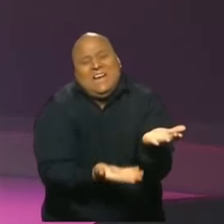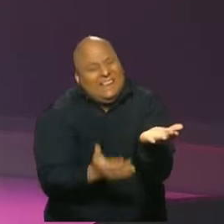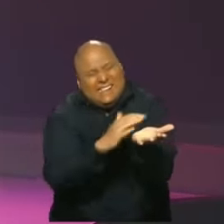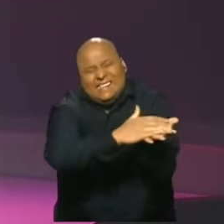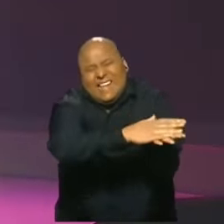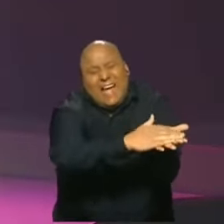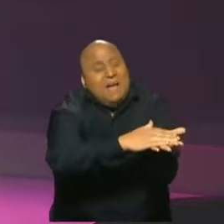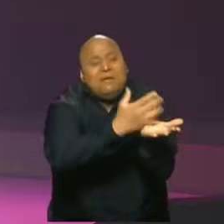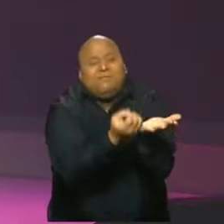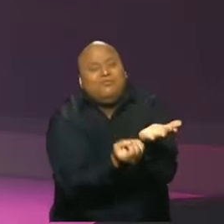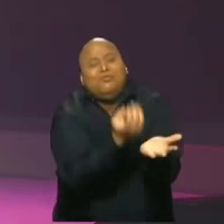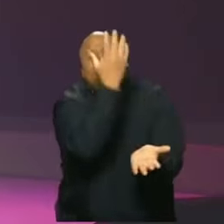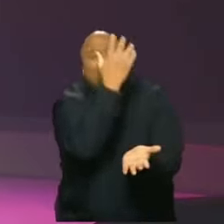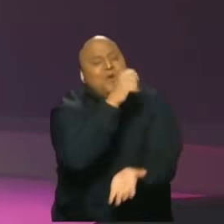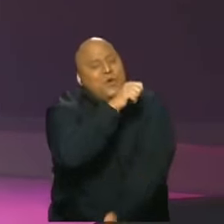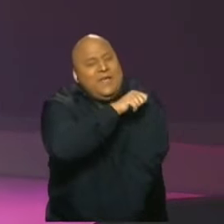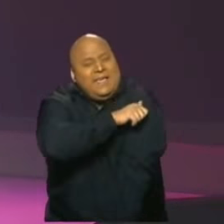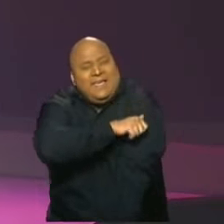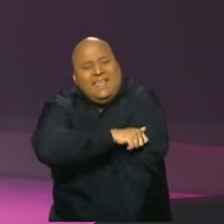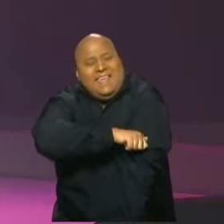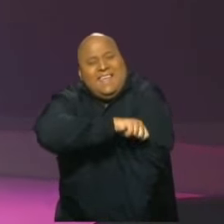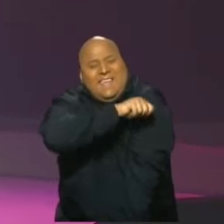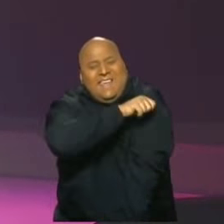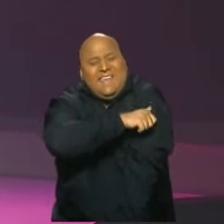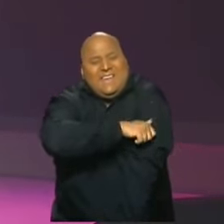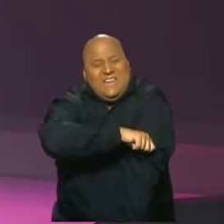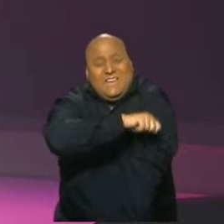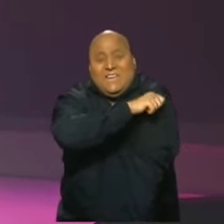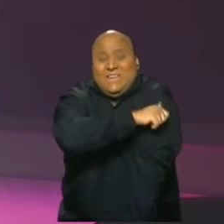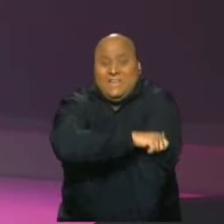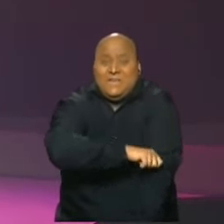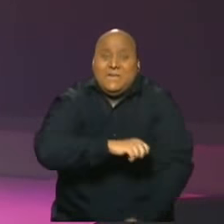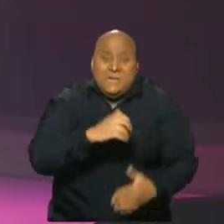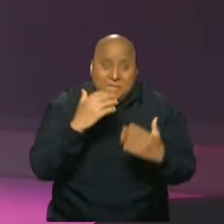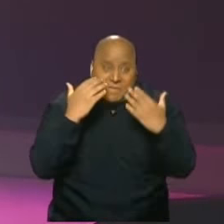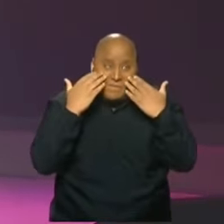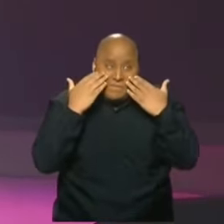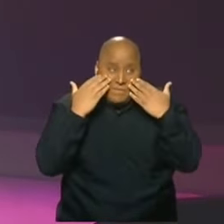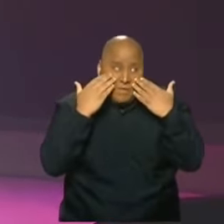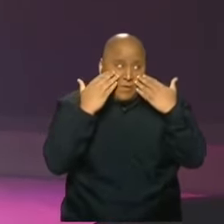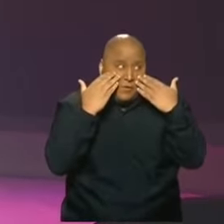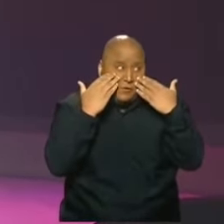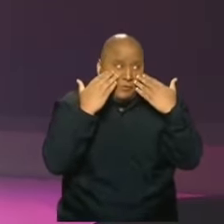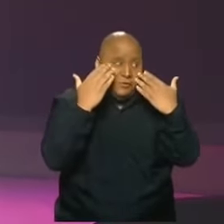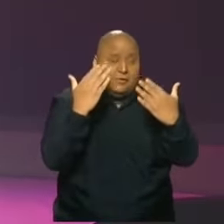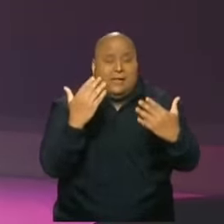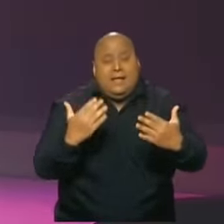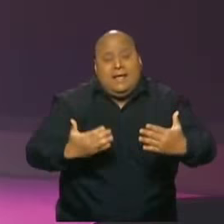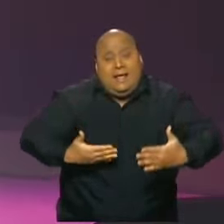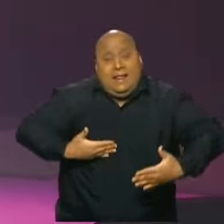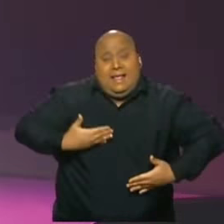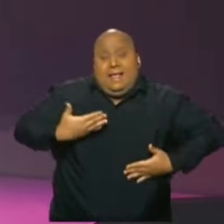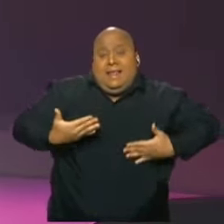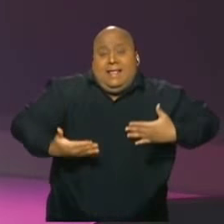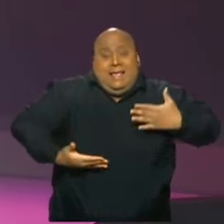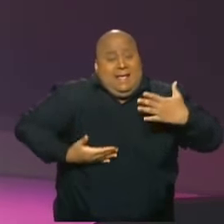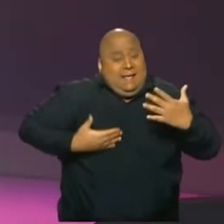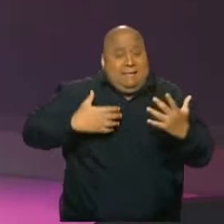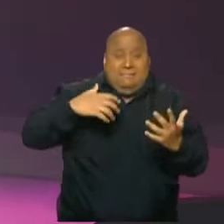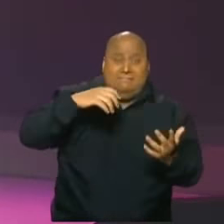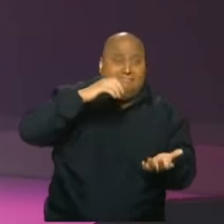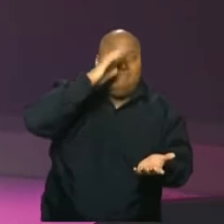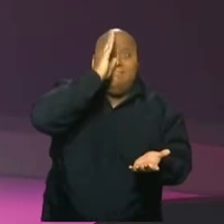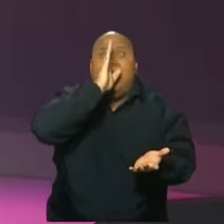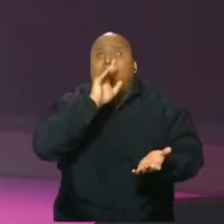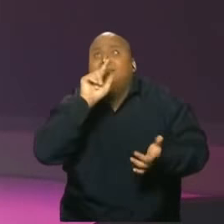Sou natural daqui do Rio de Janeiro. Sou eu quem levo a alegria para